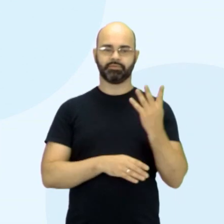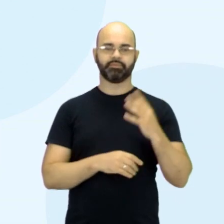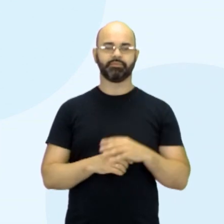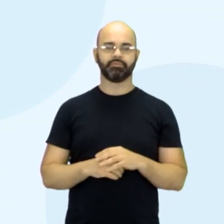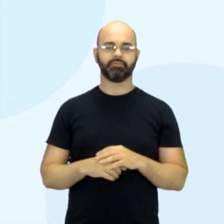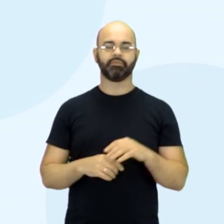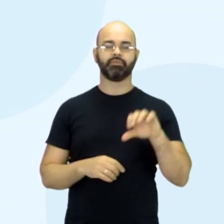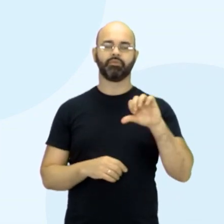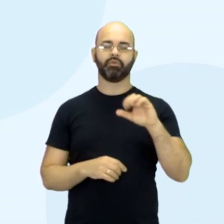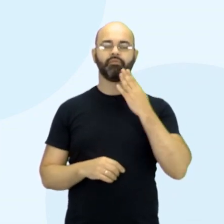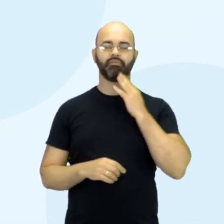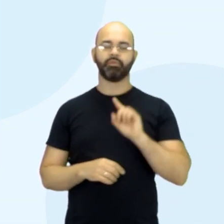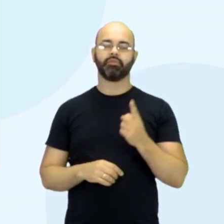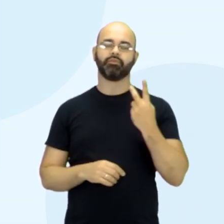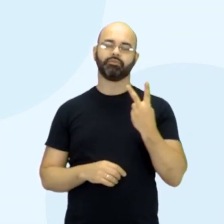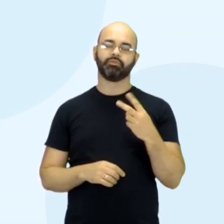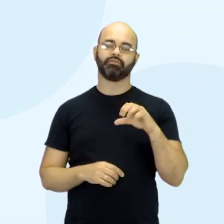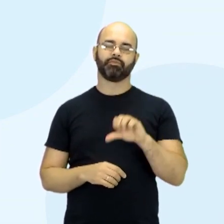tendo aí